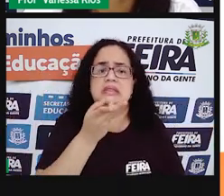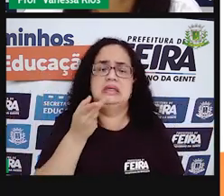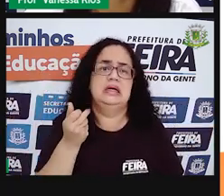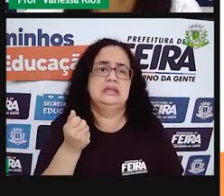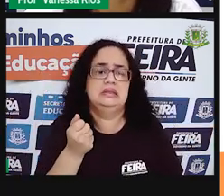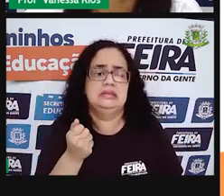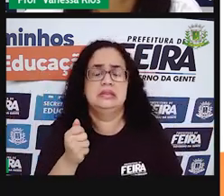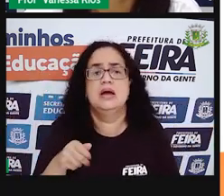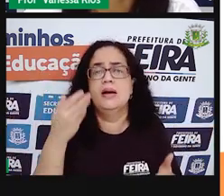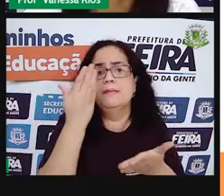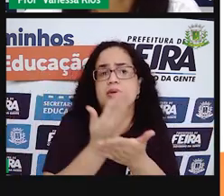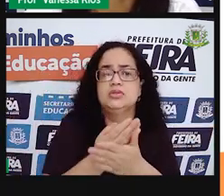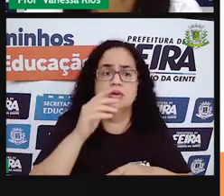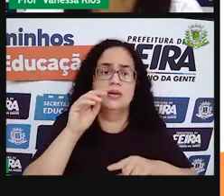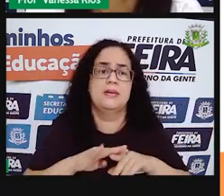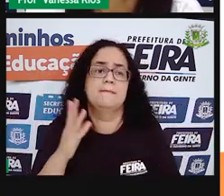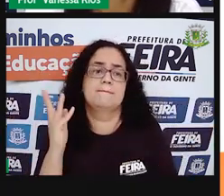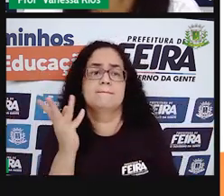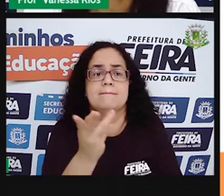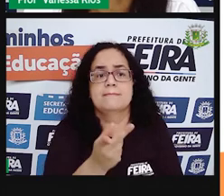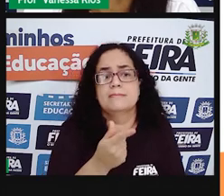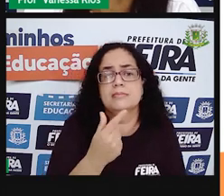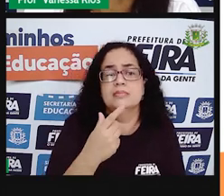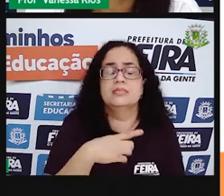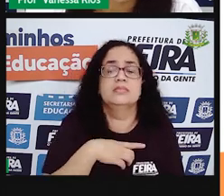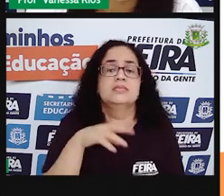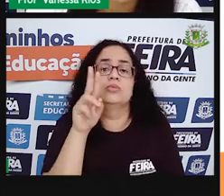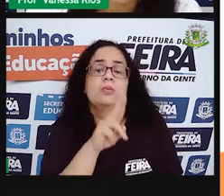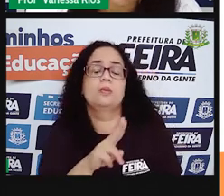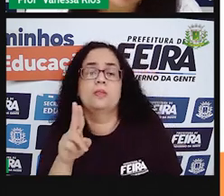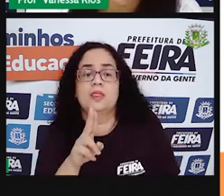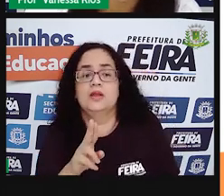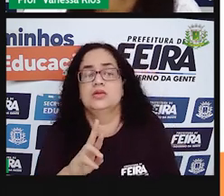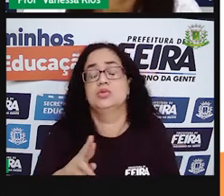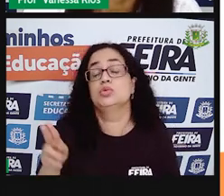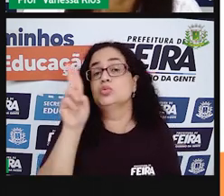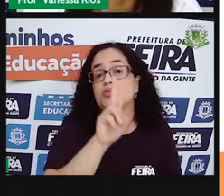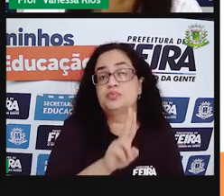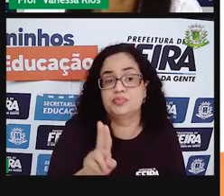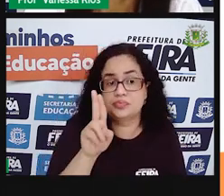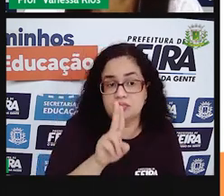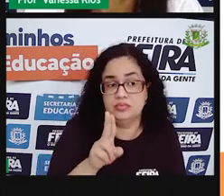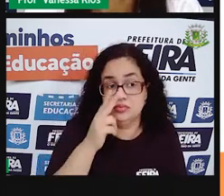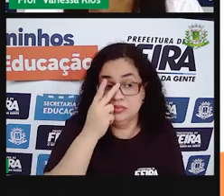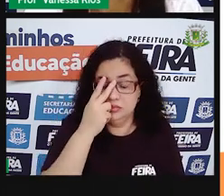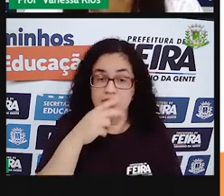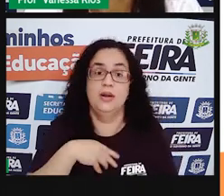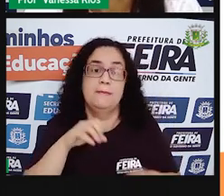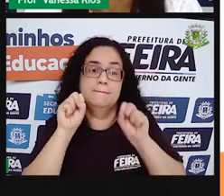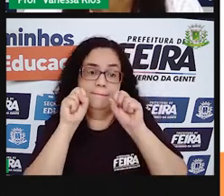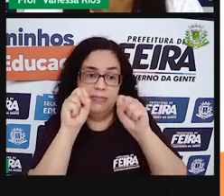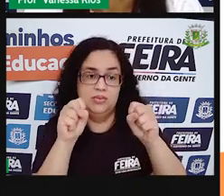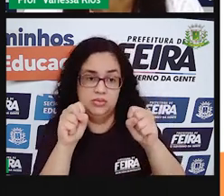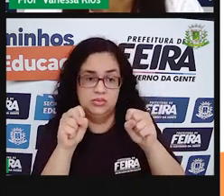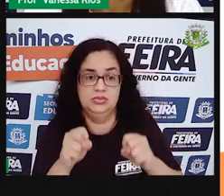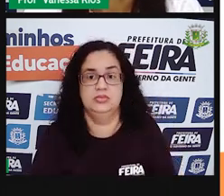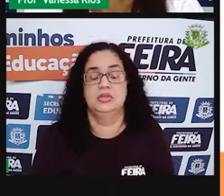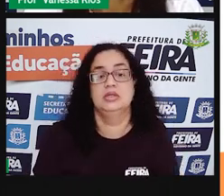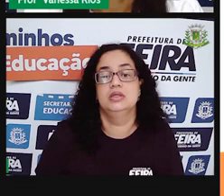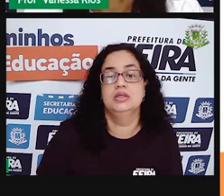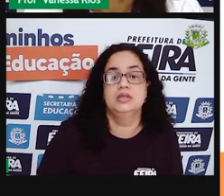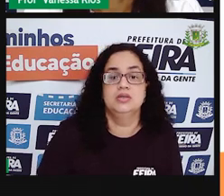materiais as propriedades mais indicadas, né, para determinados usos. Então, a gente pode citar aí,